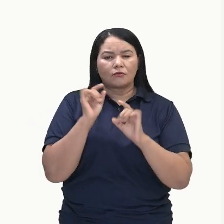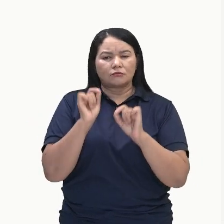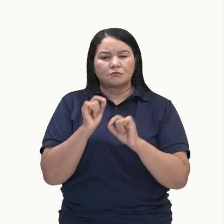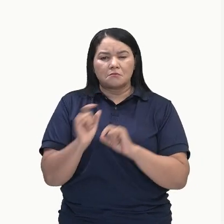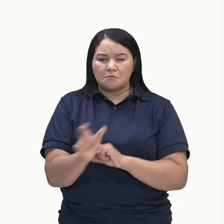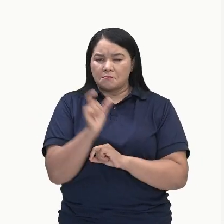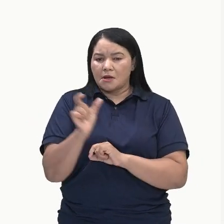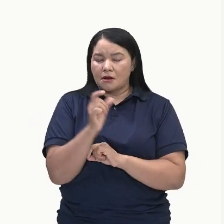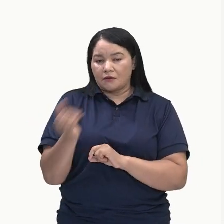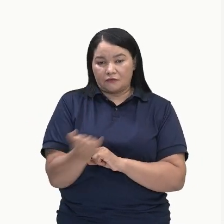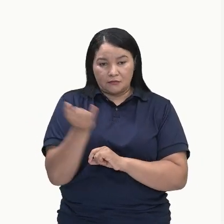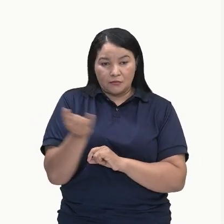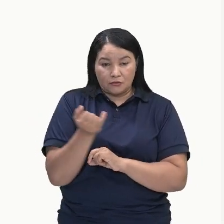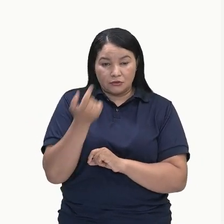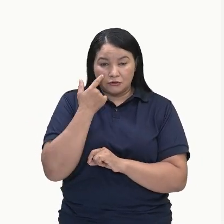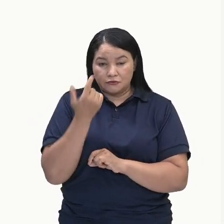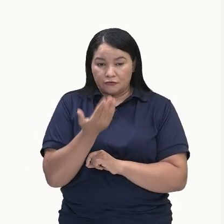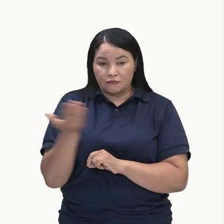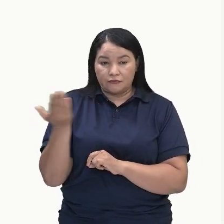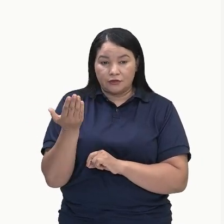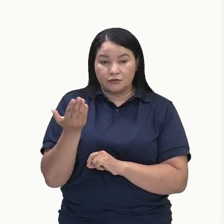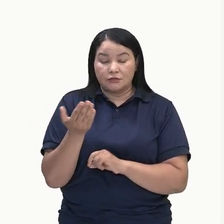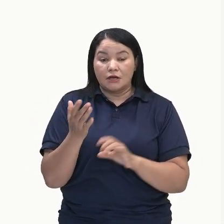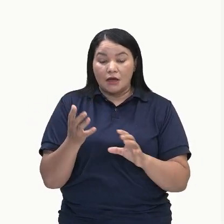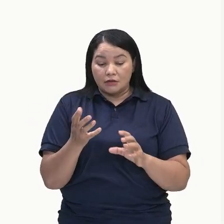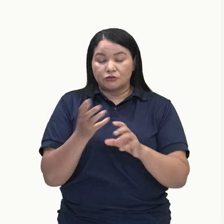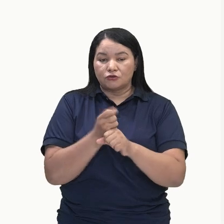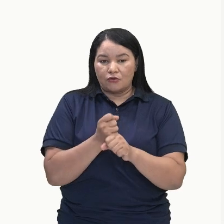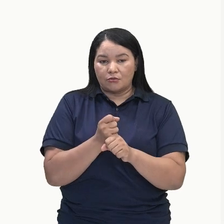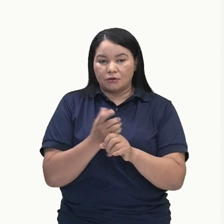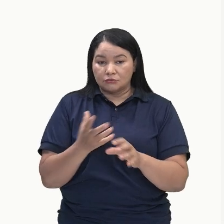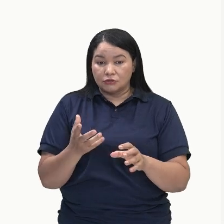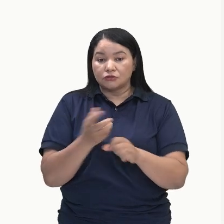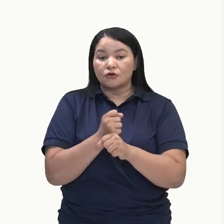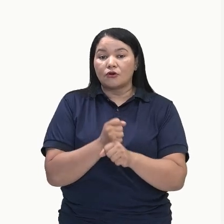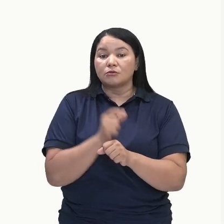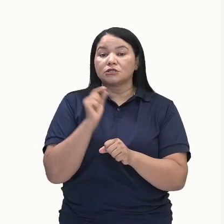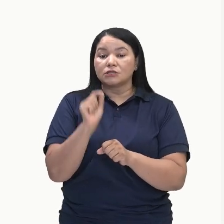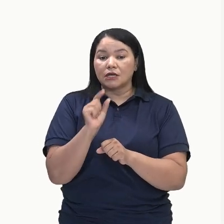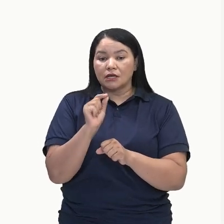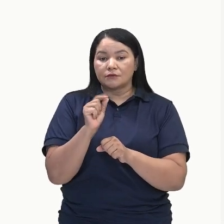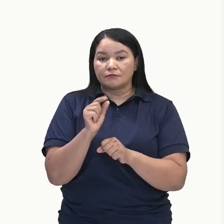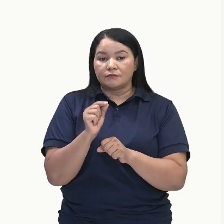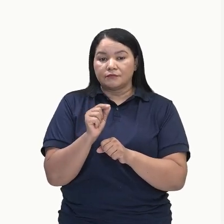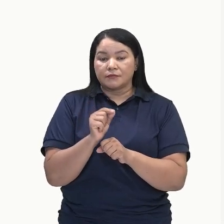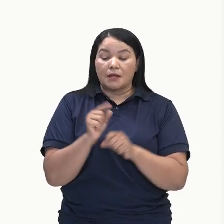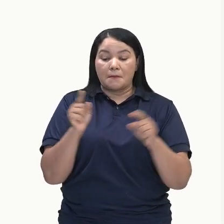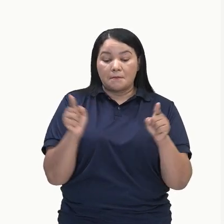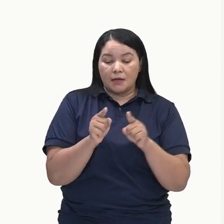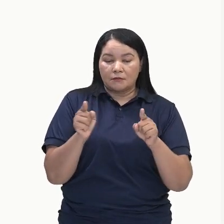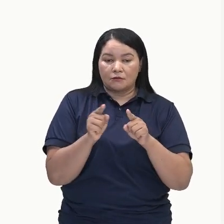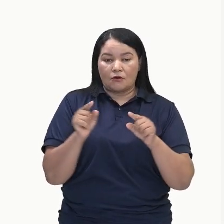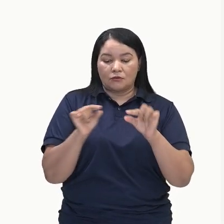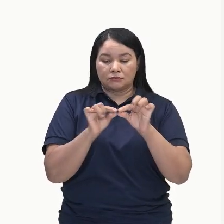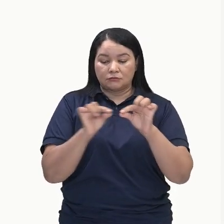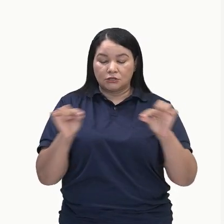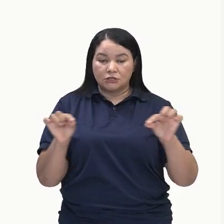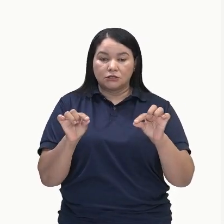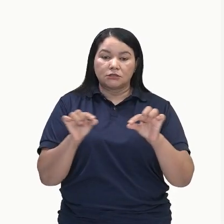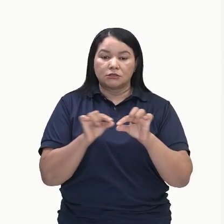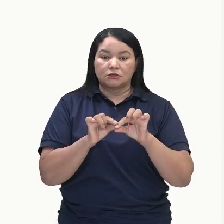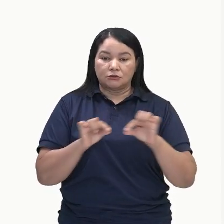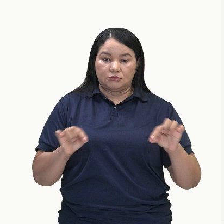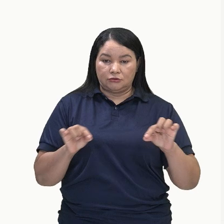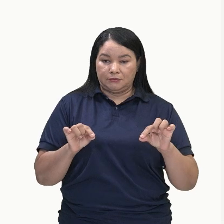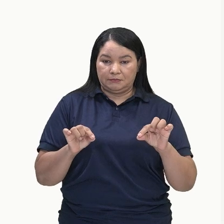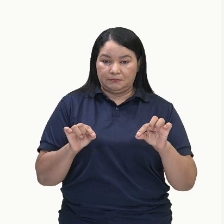palavra fundamental, soma. A soma de quem? Dos 2 menores